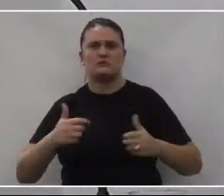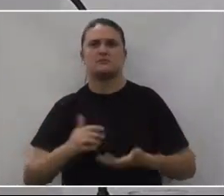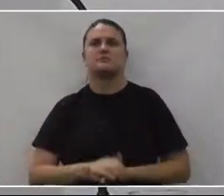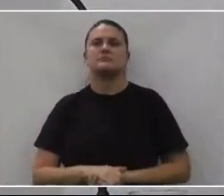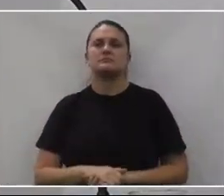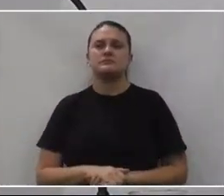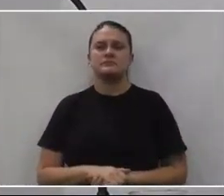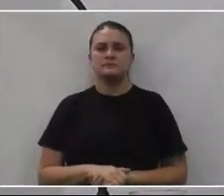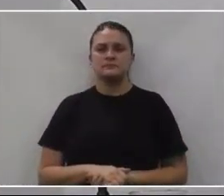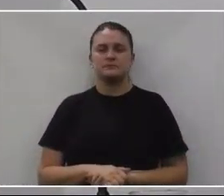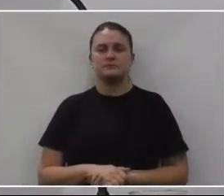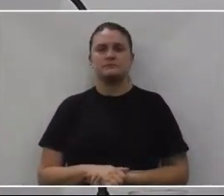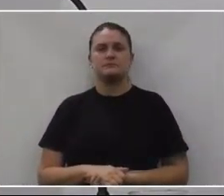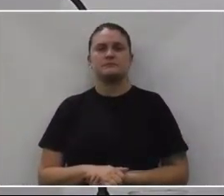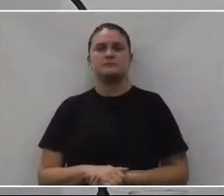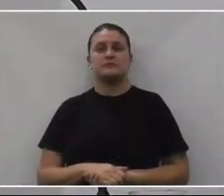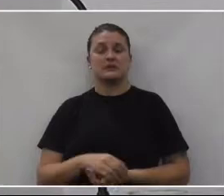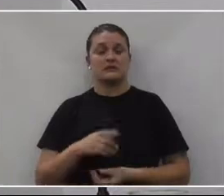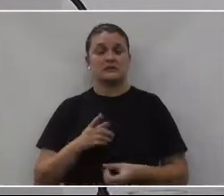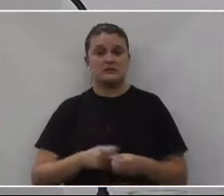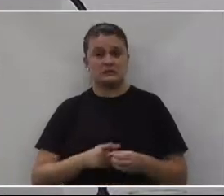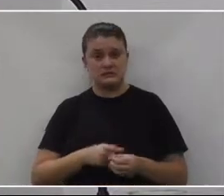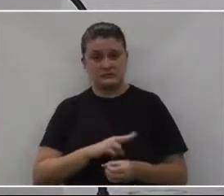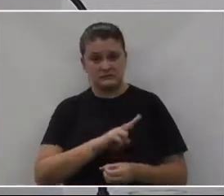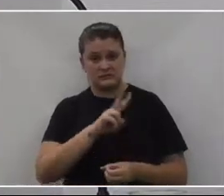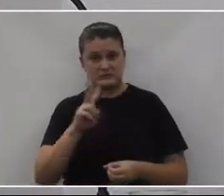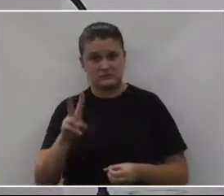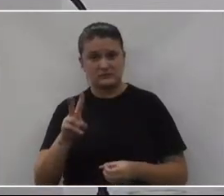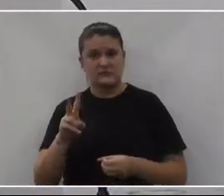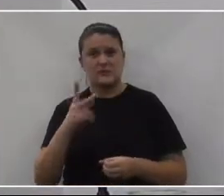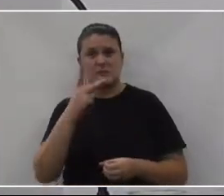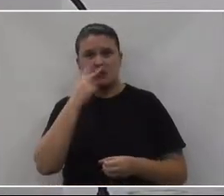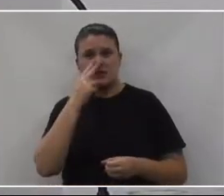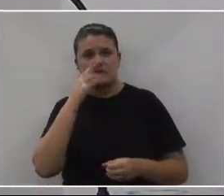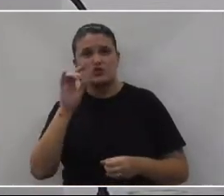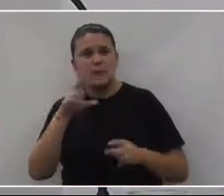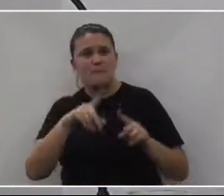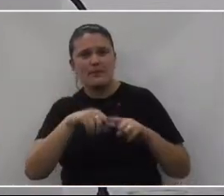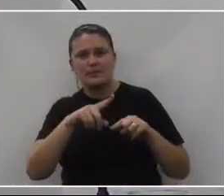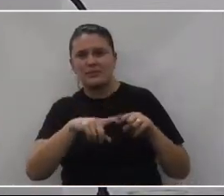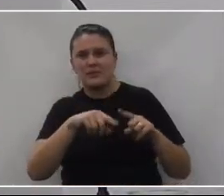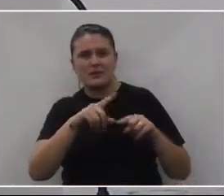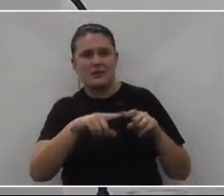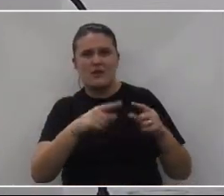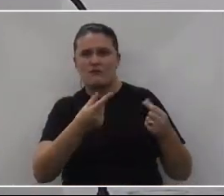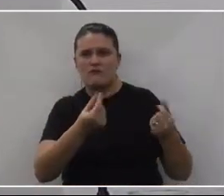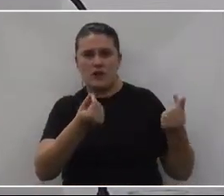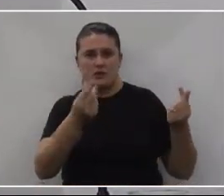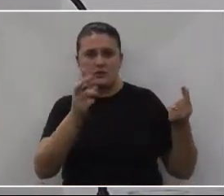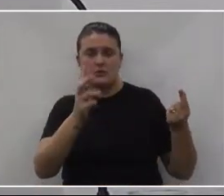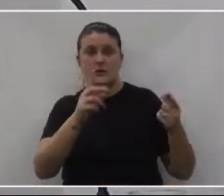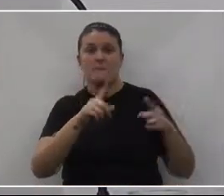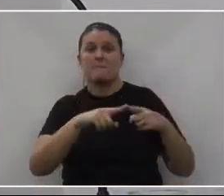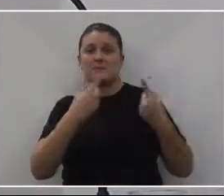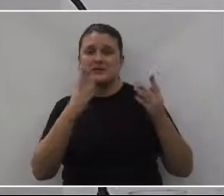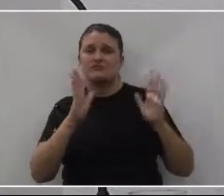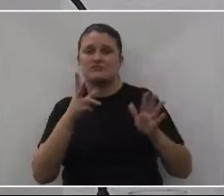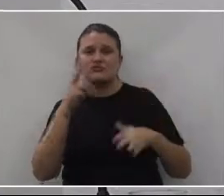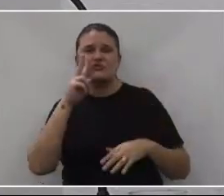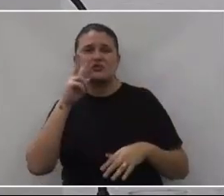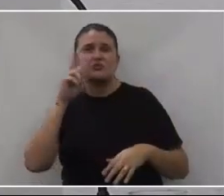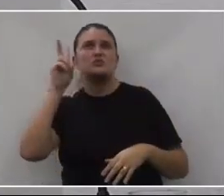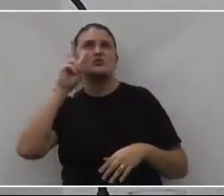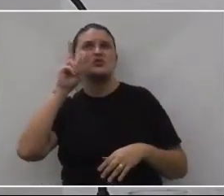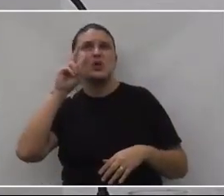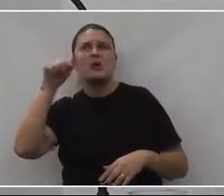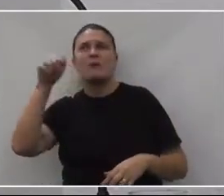irreparáveis. Neste caso, de União da Vitória, graças a Deus, ele é apenas material. Mas nós já vimos na história,